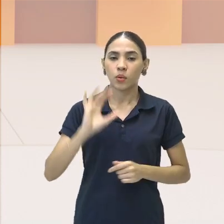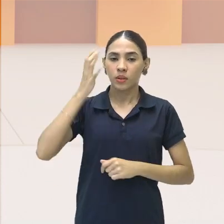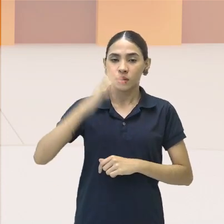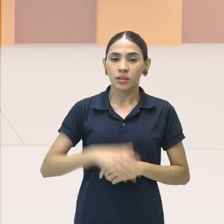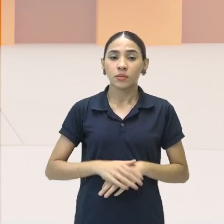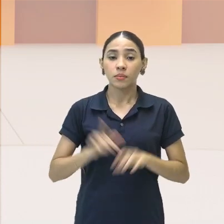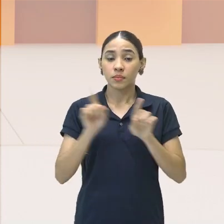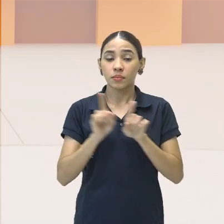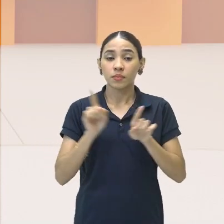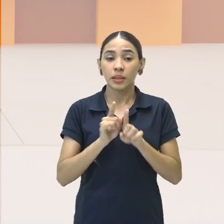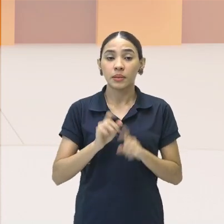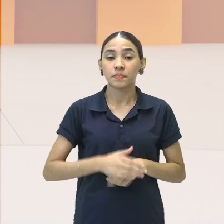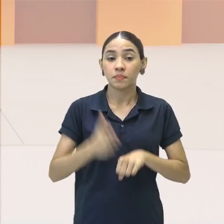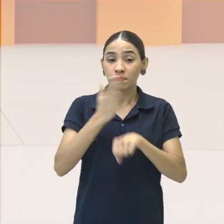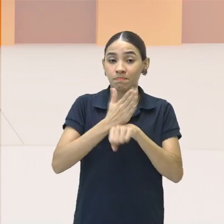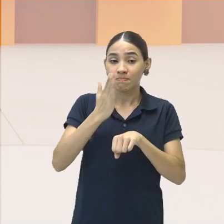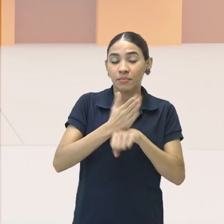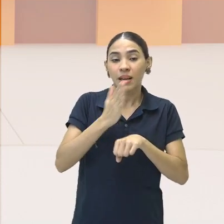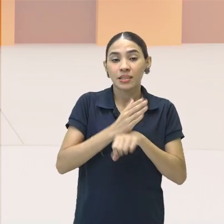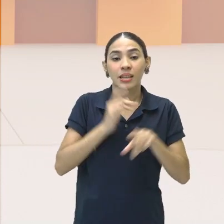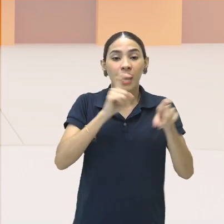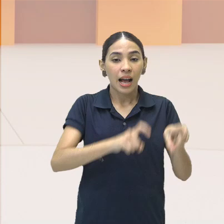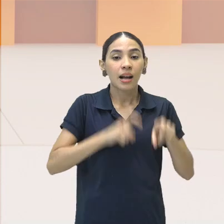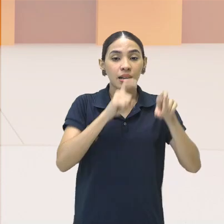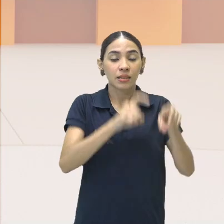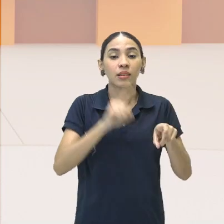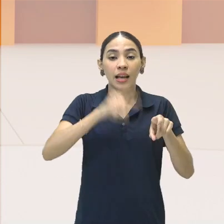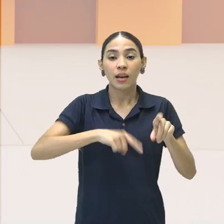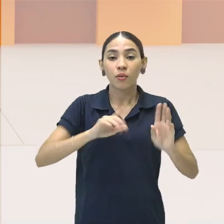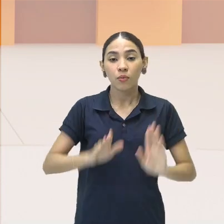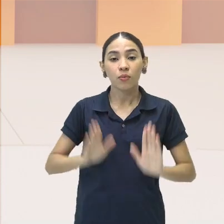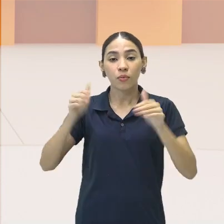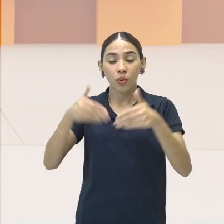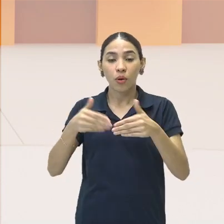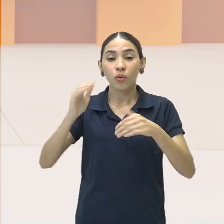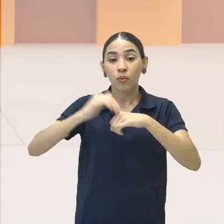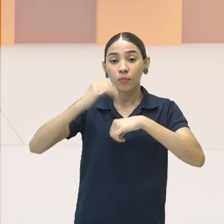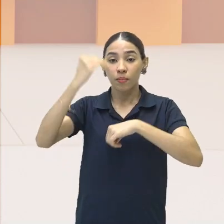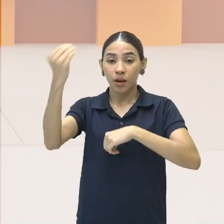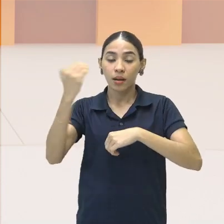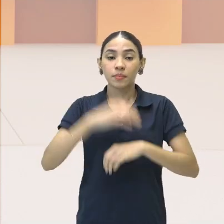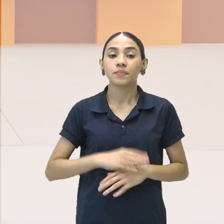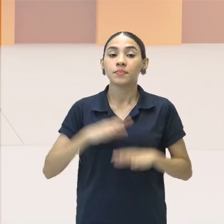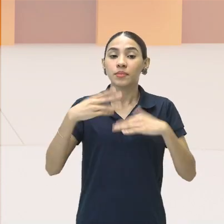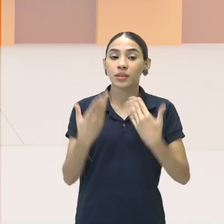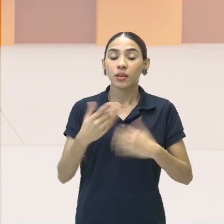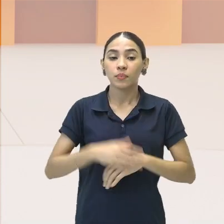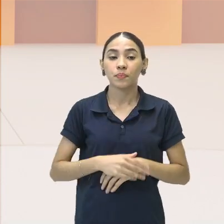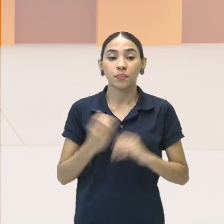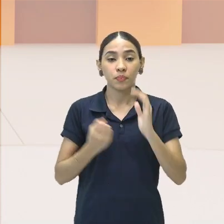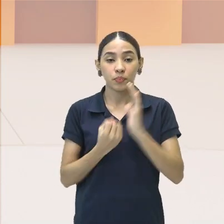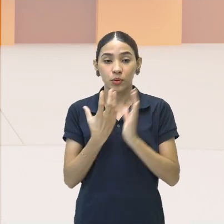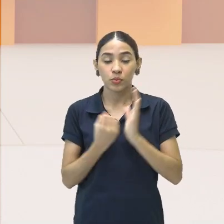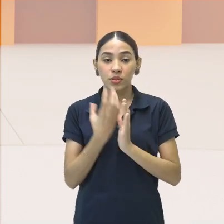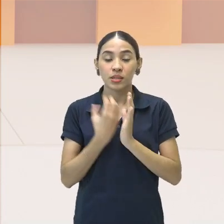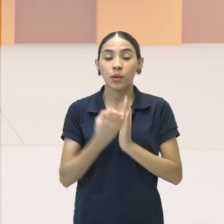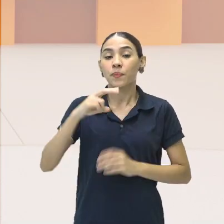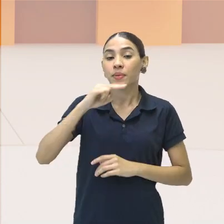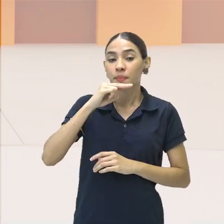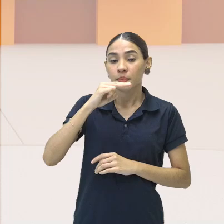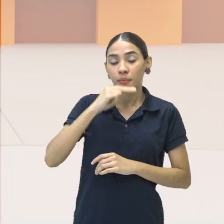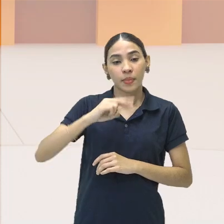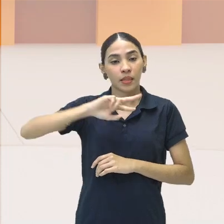a atividade agrícola, ela é voltada para o mercado externo. Então, essa produção da cana-de-açúcar, ela não